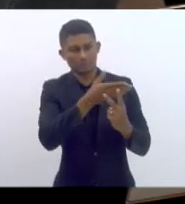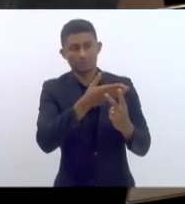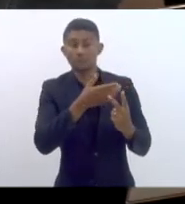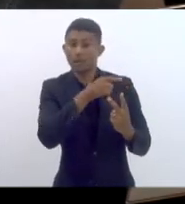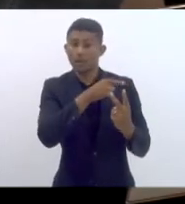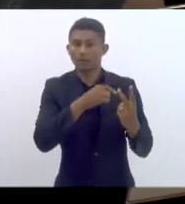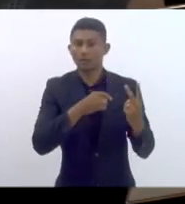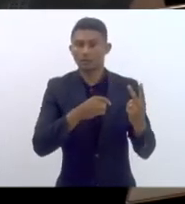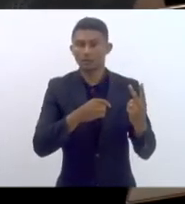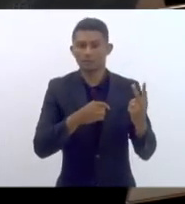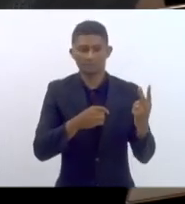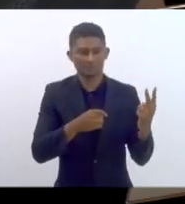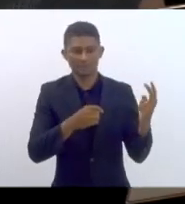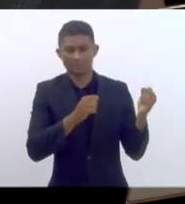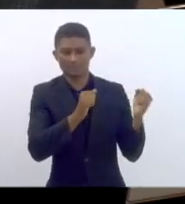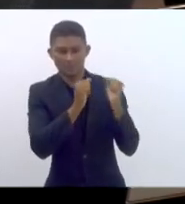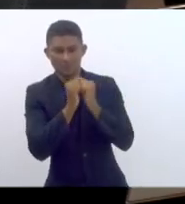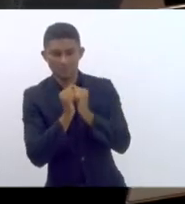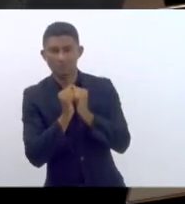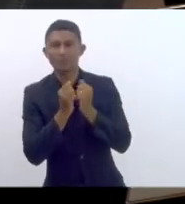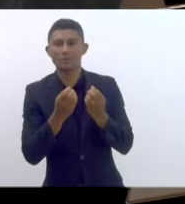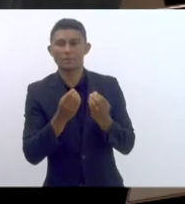me puxar a orelha se eu falar alguma besteira. Então.